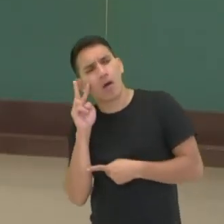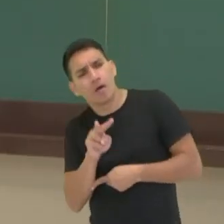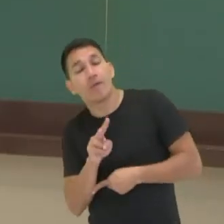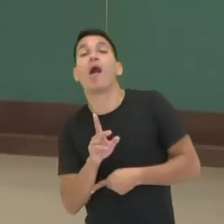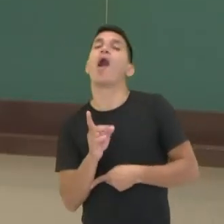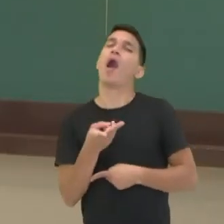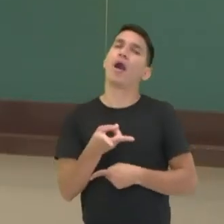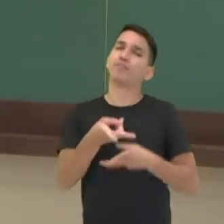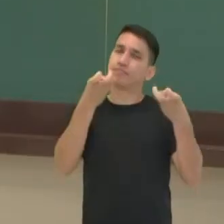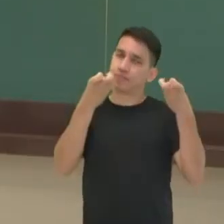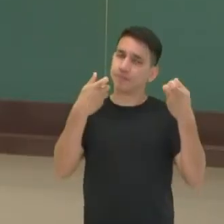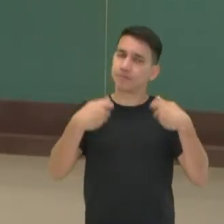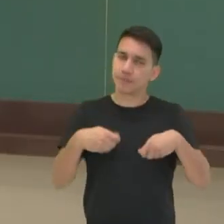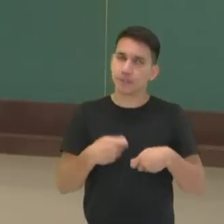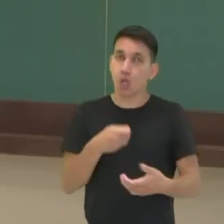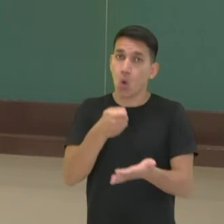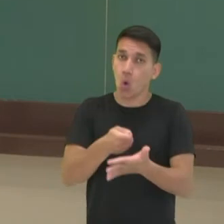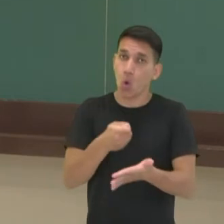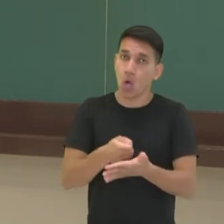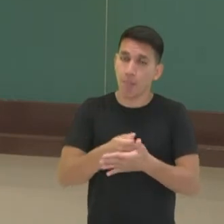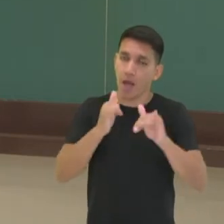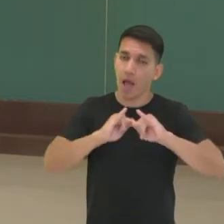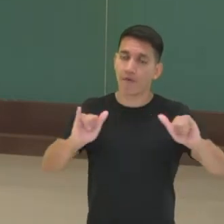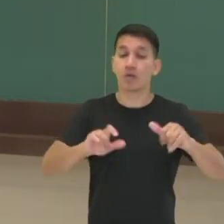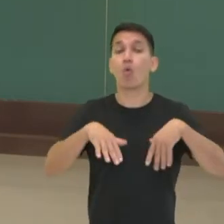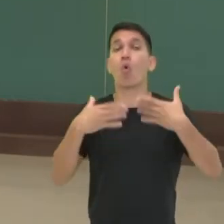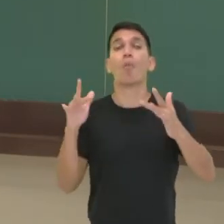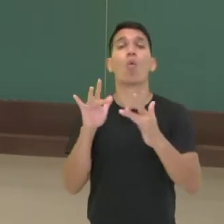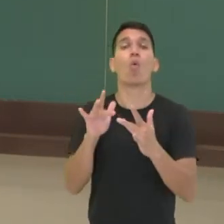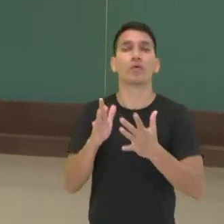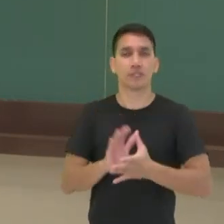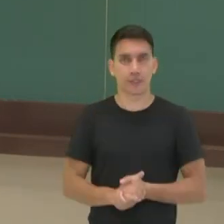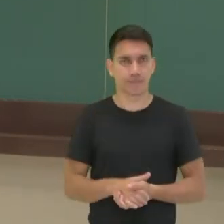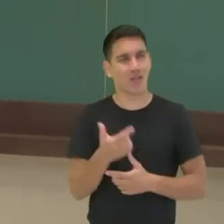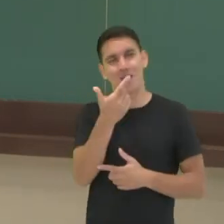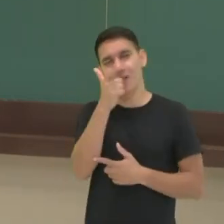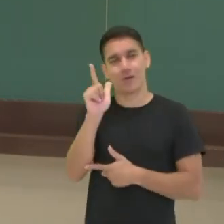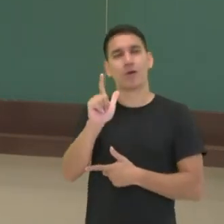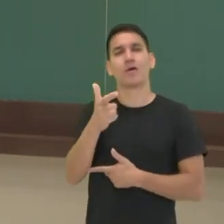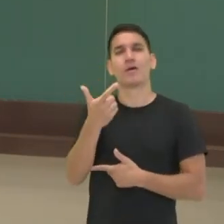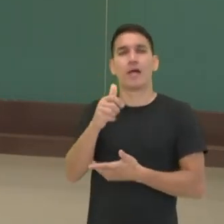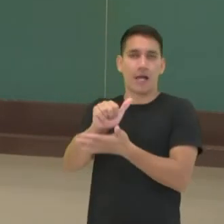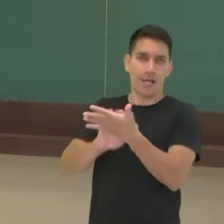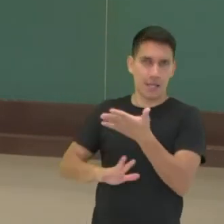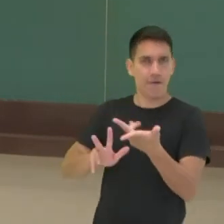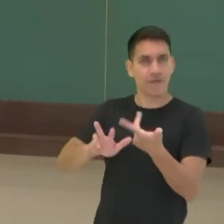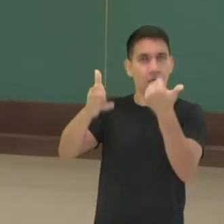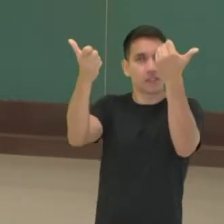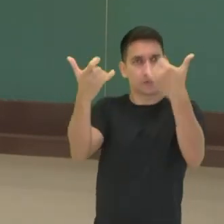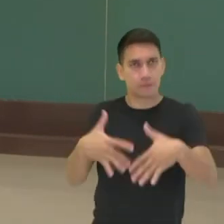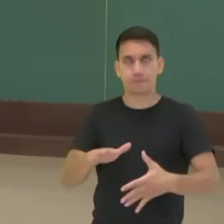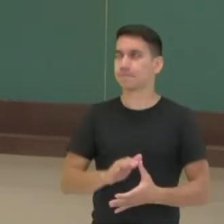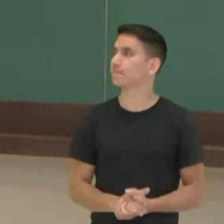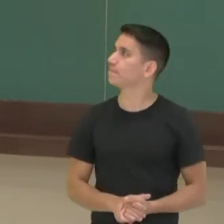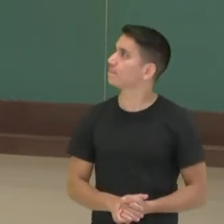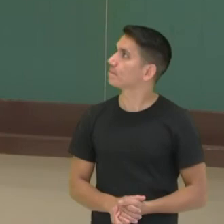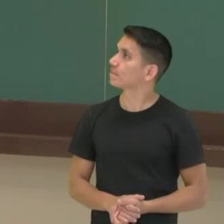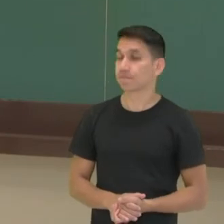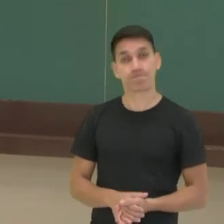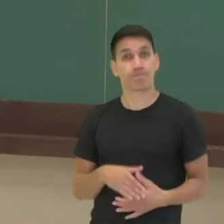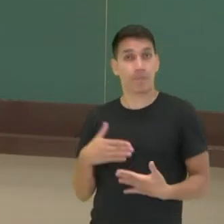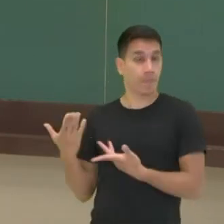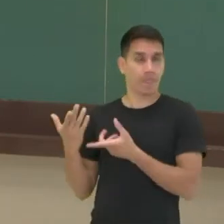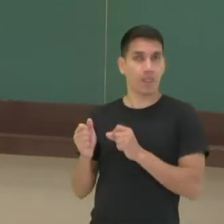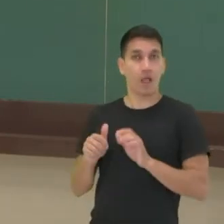a mais uma atividade e terminando essa atividade, vamos conversar mais um pouquinho daí. Conforme o